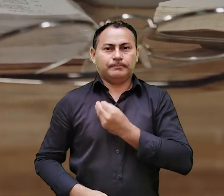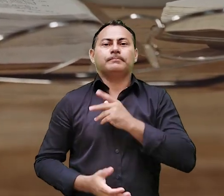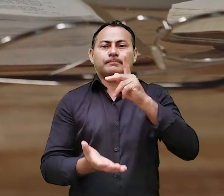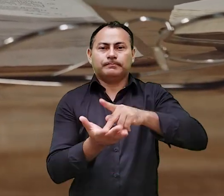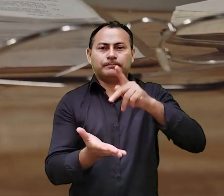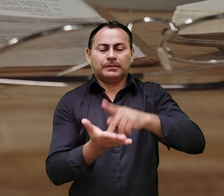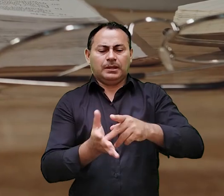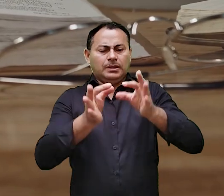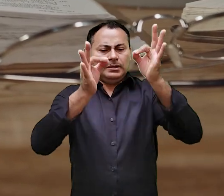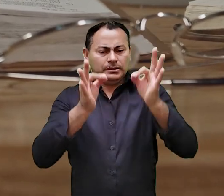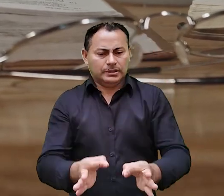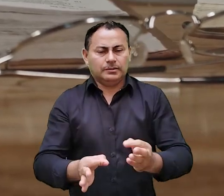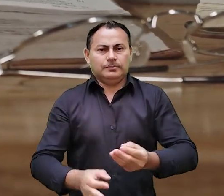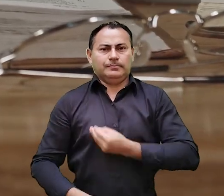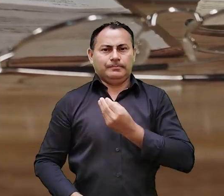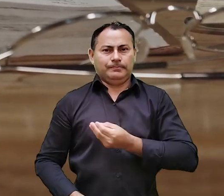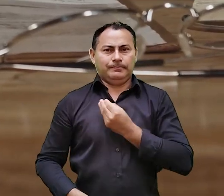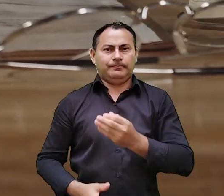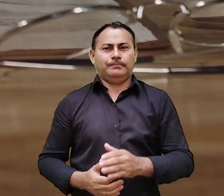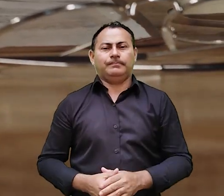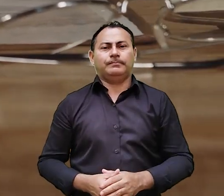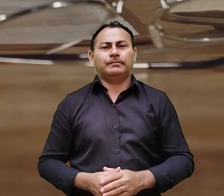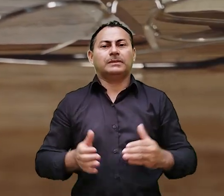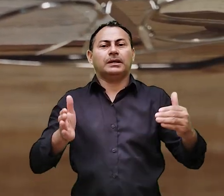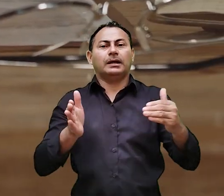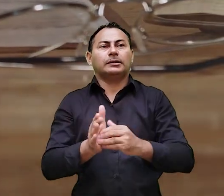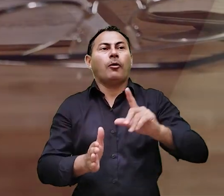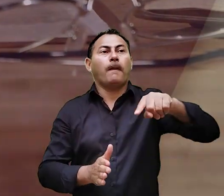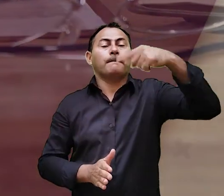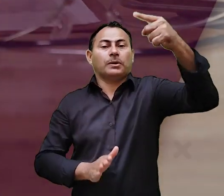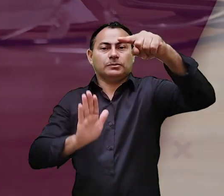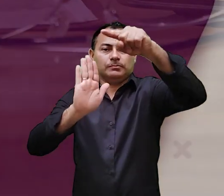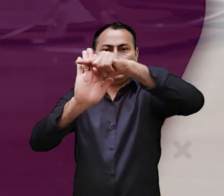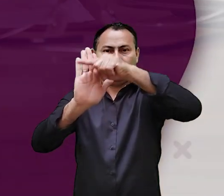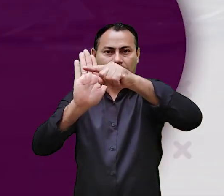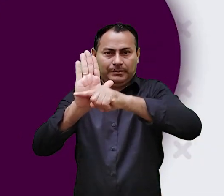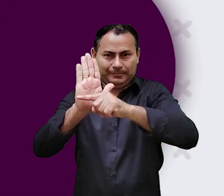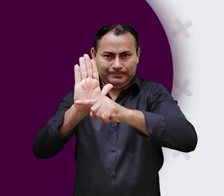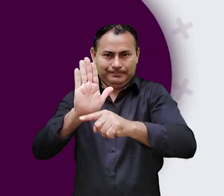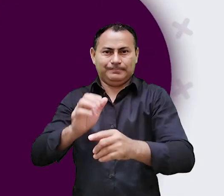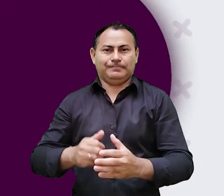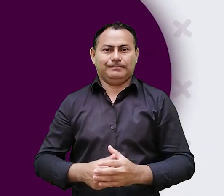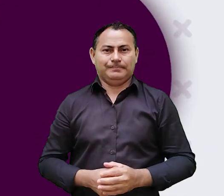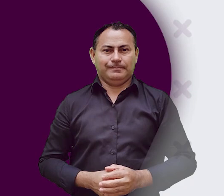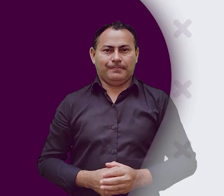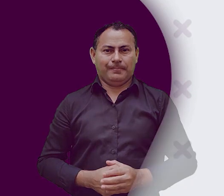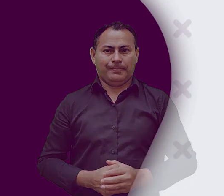vida ser realmente digna de ser vivida. Até o nosso próximo programa.